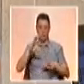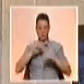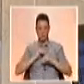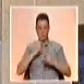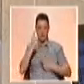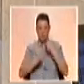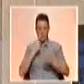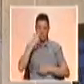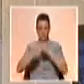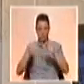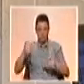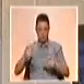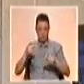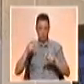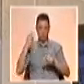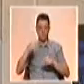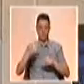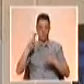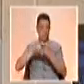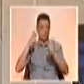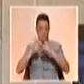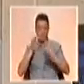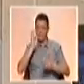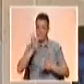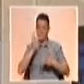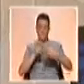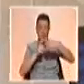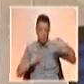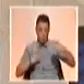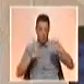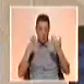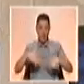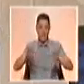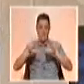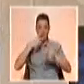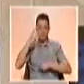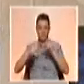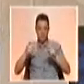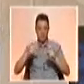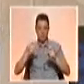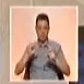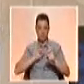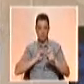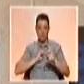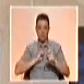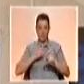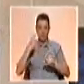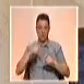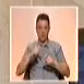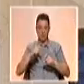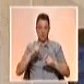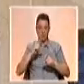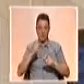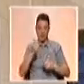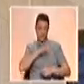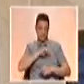algumas pessoas com alguns que têm algum problema numa fatura e, de facto, muitas vezes as pessoas até com menores rendimentos são aquelas que têm faturas de água